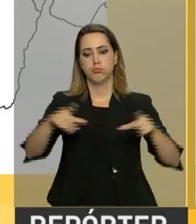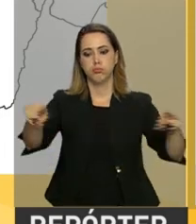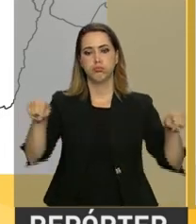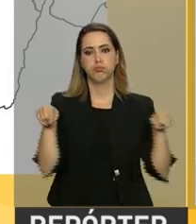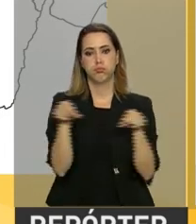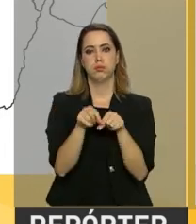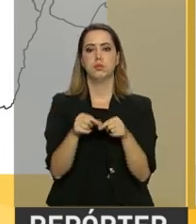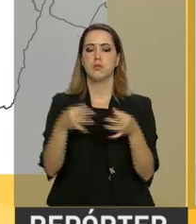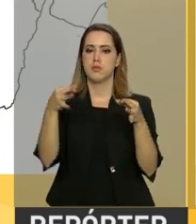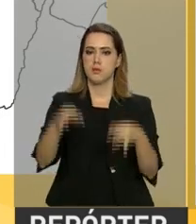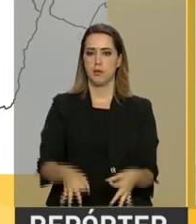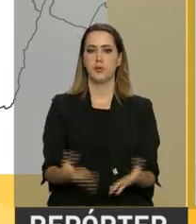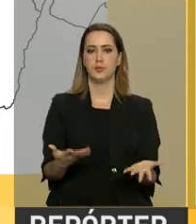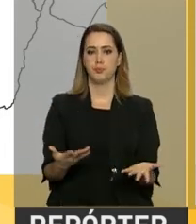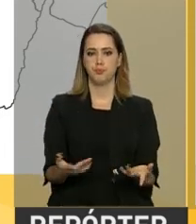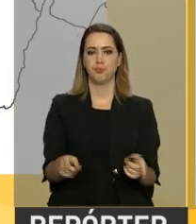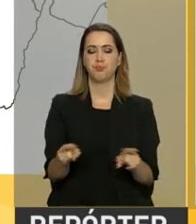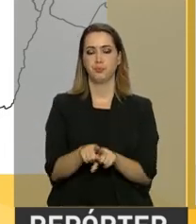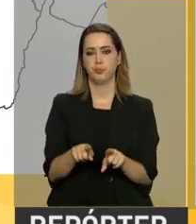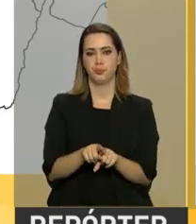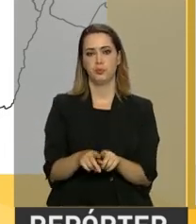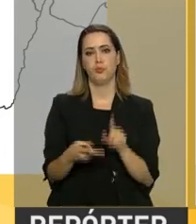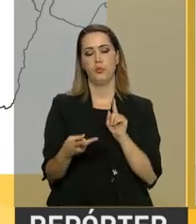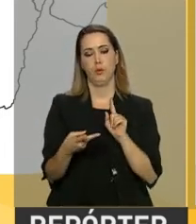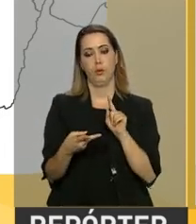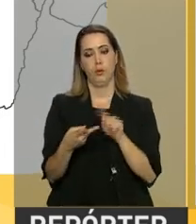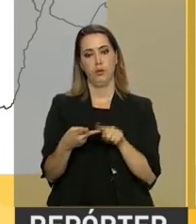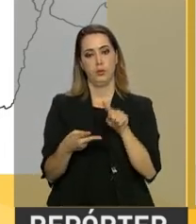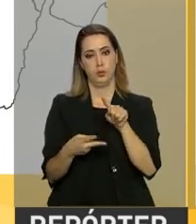etc, etc. Além disso,